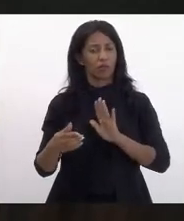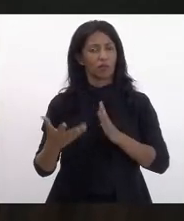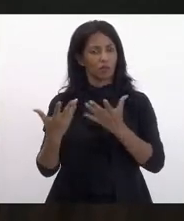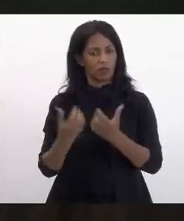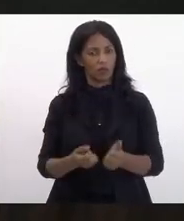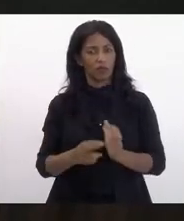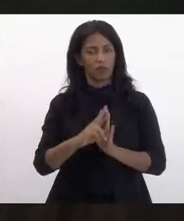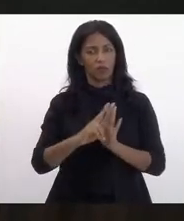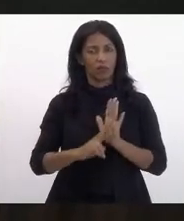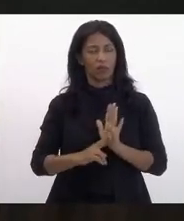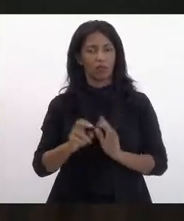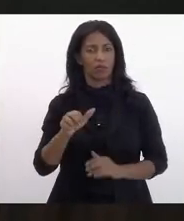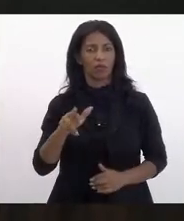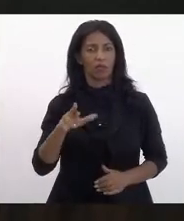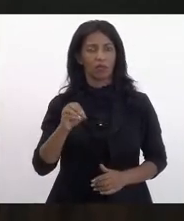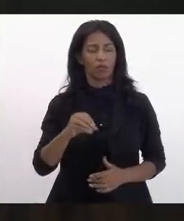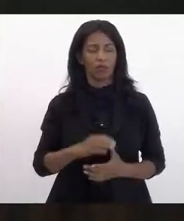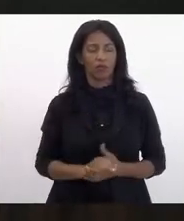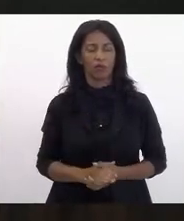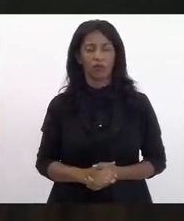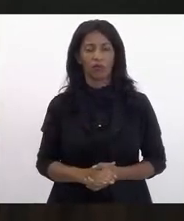favorável, relator deputado Eurico Júnior.